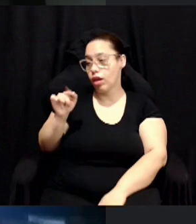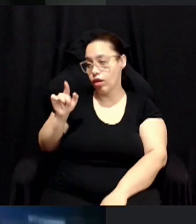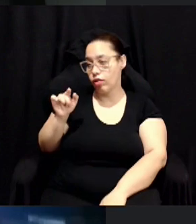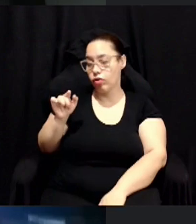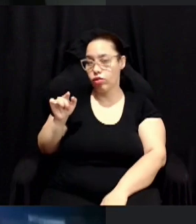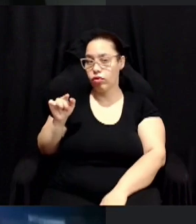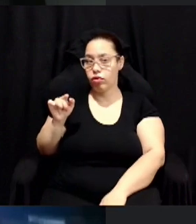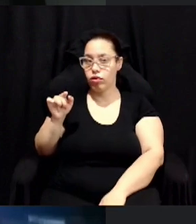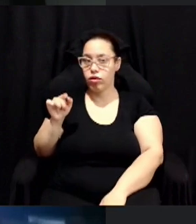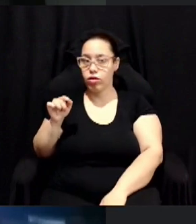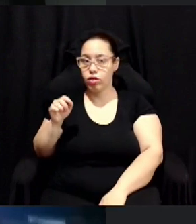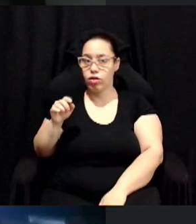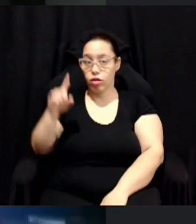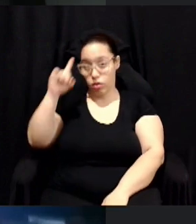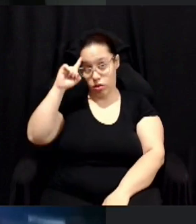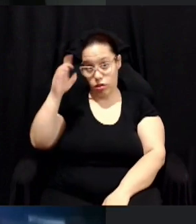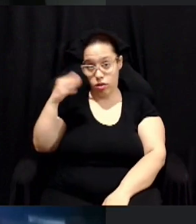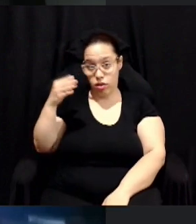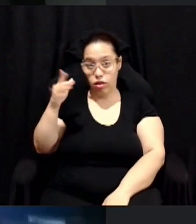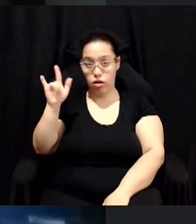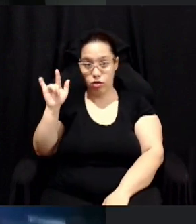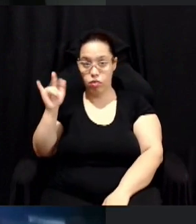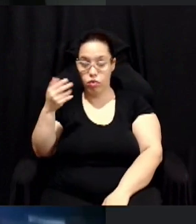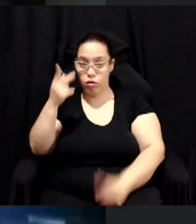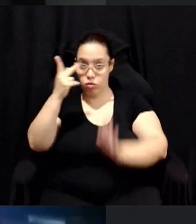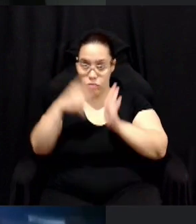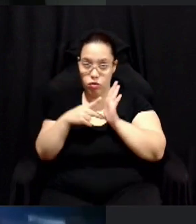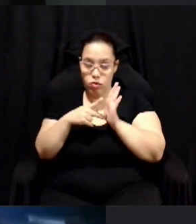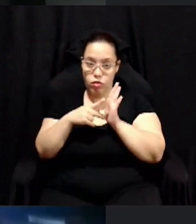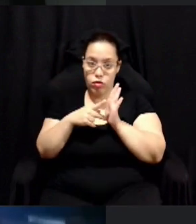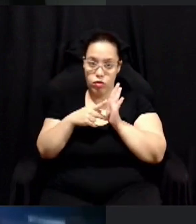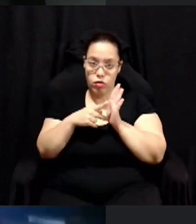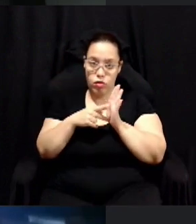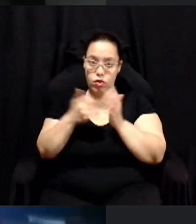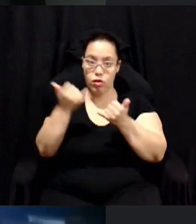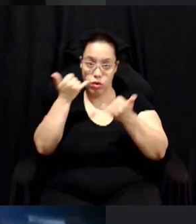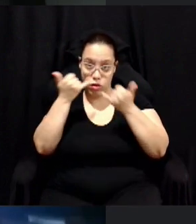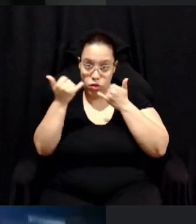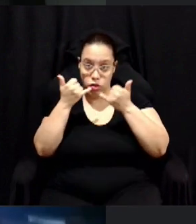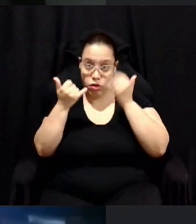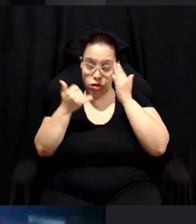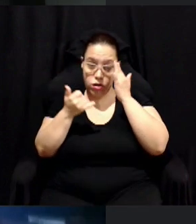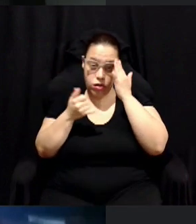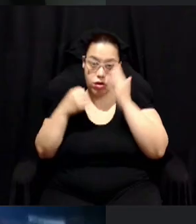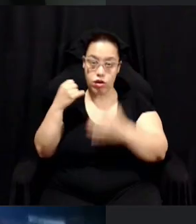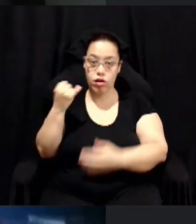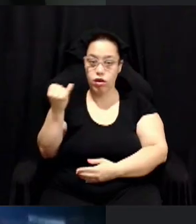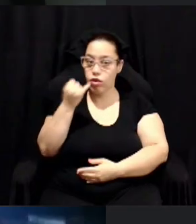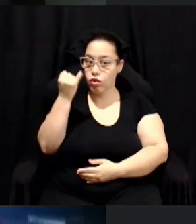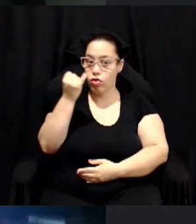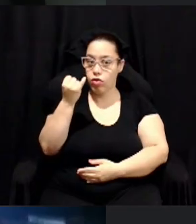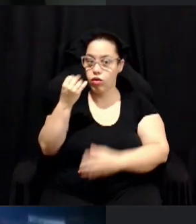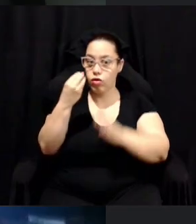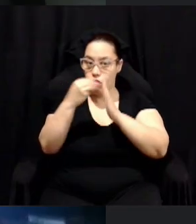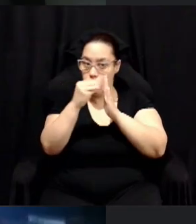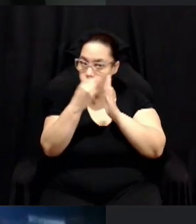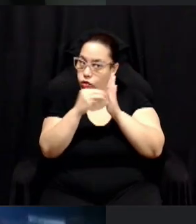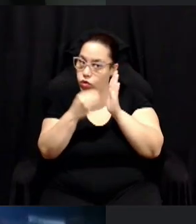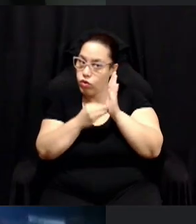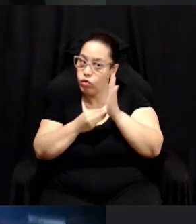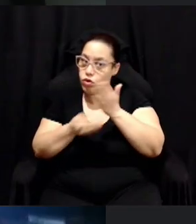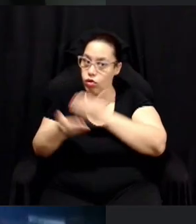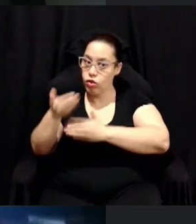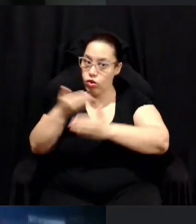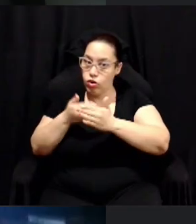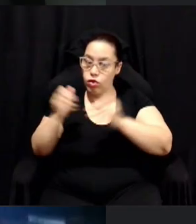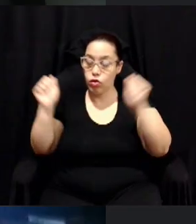do meu dia a dia eu mostro mais no meu Instagram, mas assim, dependendo da informação, se é extremamente relevante, eu coloco, aí eu compartilho no Vibrar também,